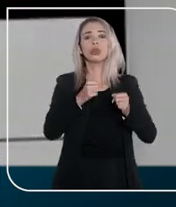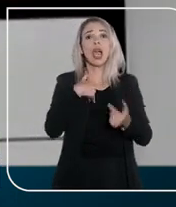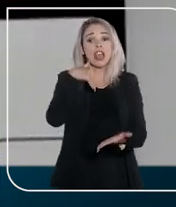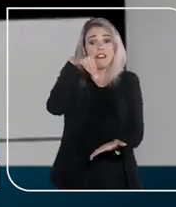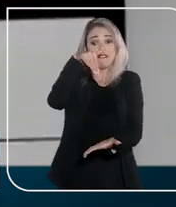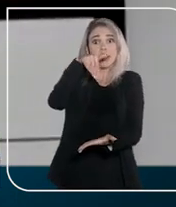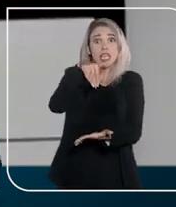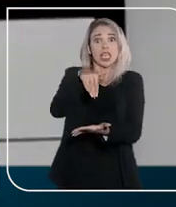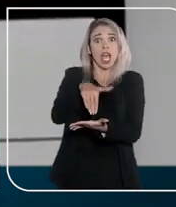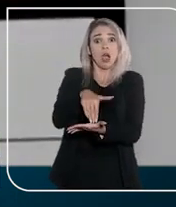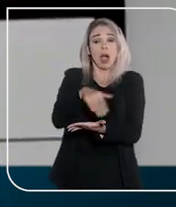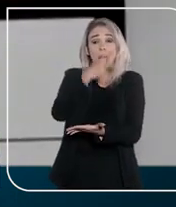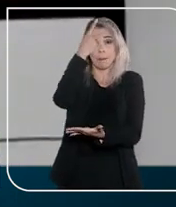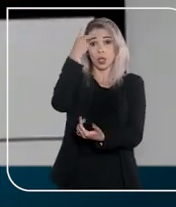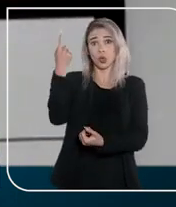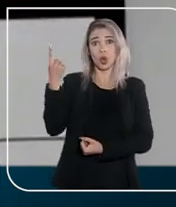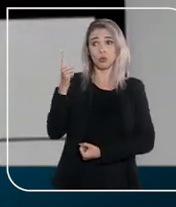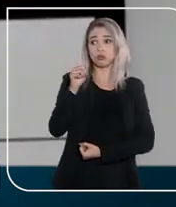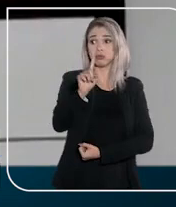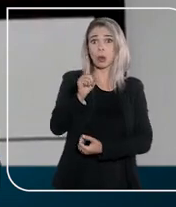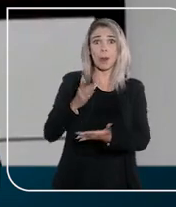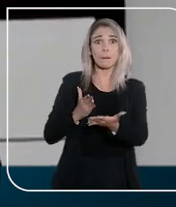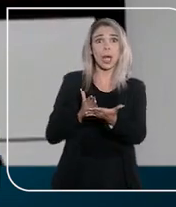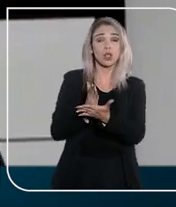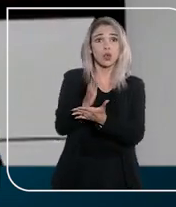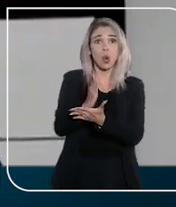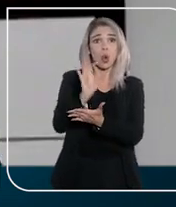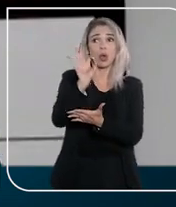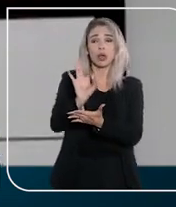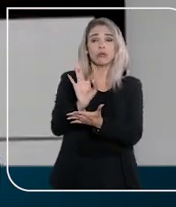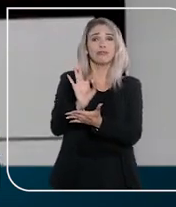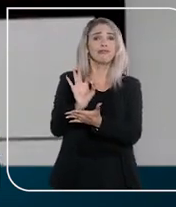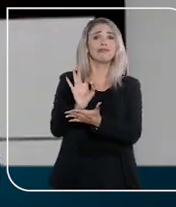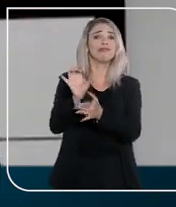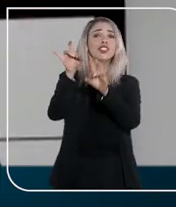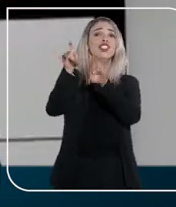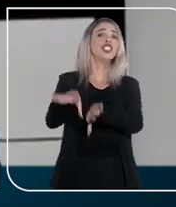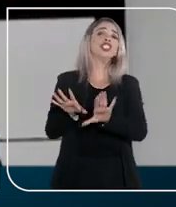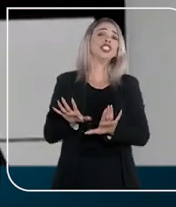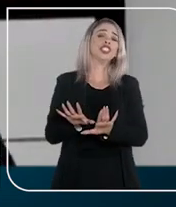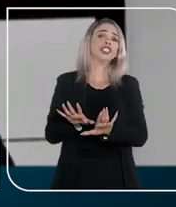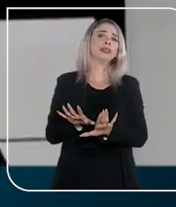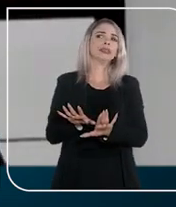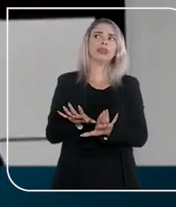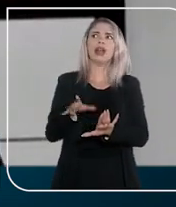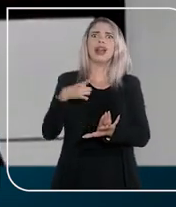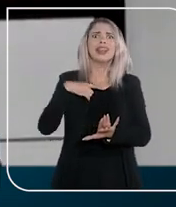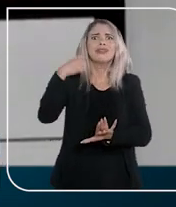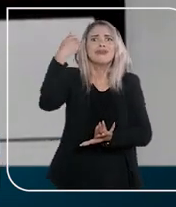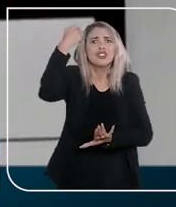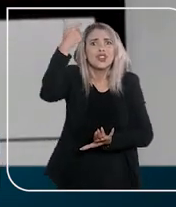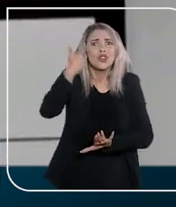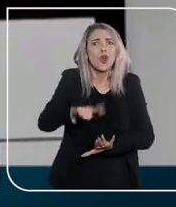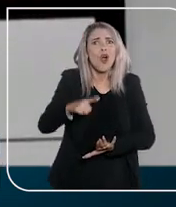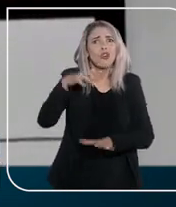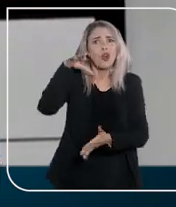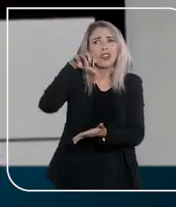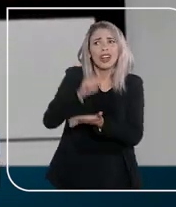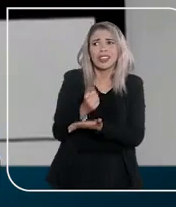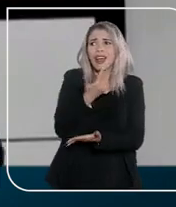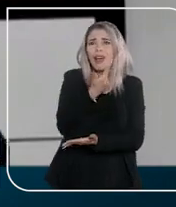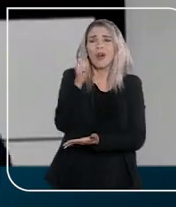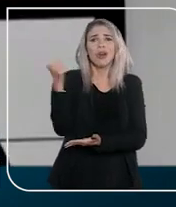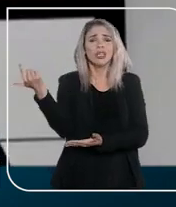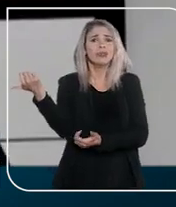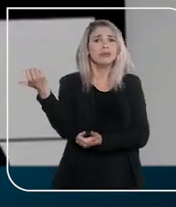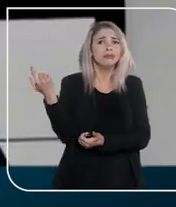final daquele concurso, aquele próprio indivíduo que foi nomeado decide sair fora. Eu vou ter que abrir um novo processo para contratar mais um?